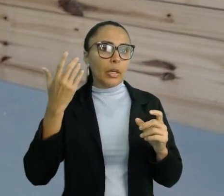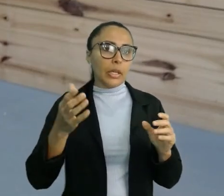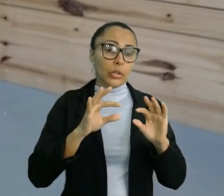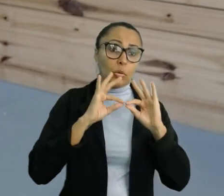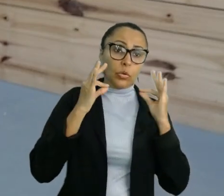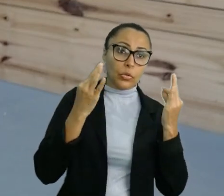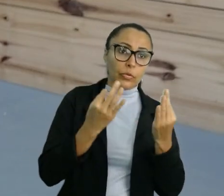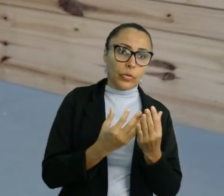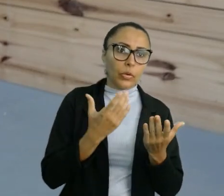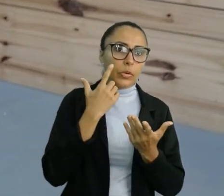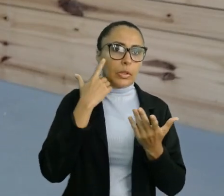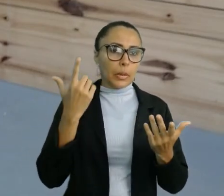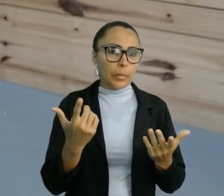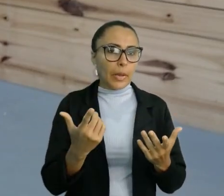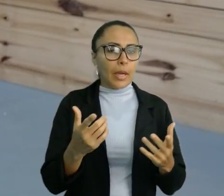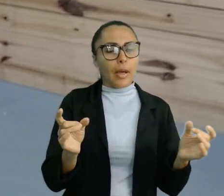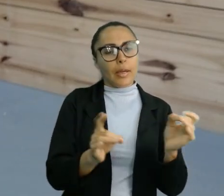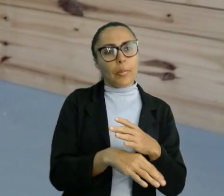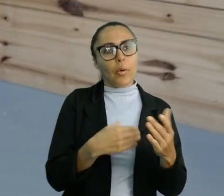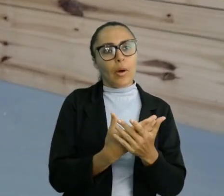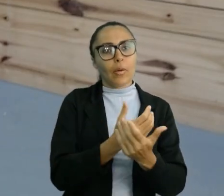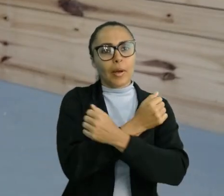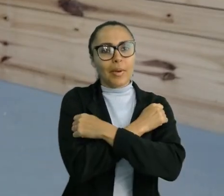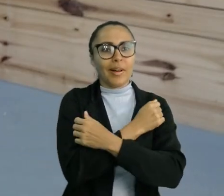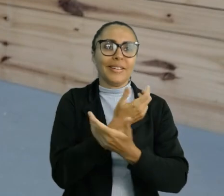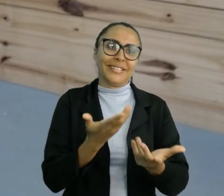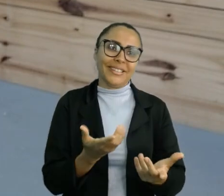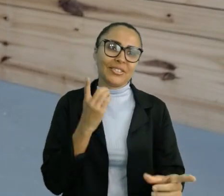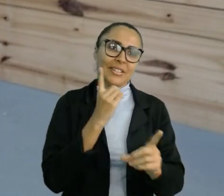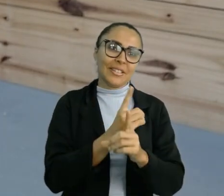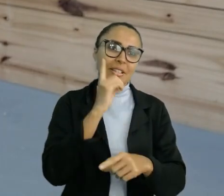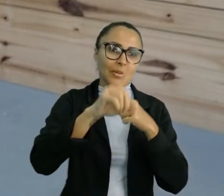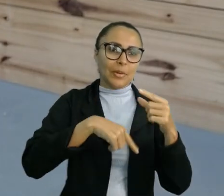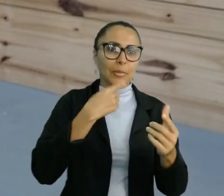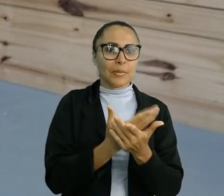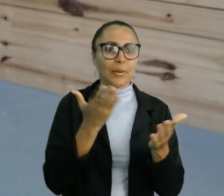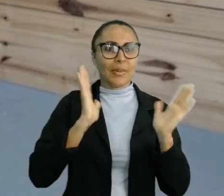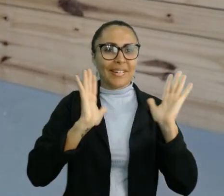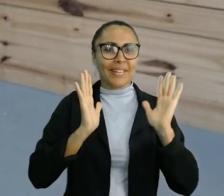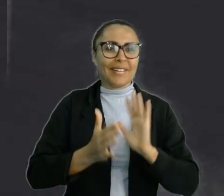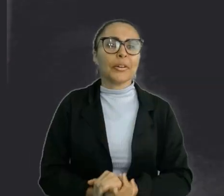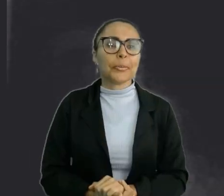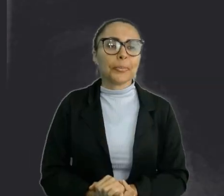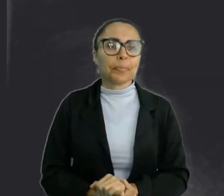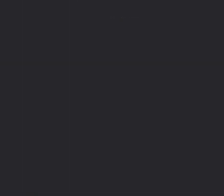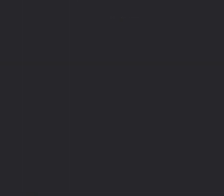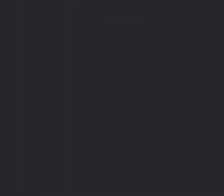tá certo? Eu vou ficando por aqui, um abraço a todos e a gente se vê numa próxima videoaula. Até mais!